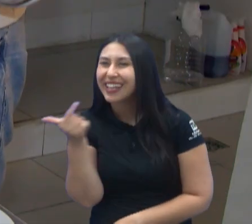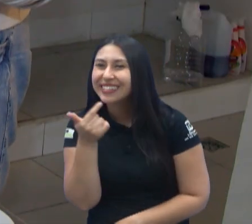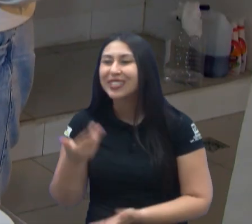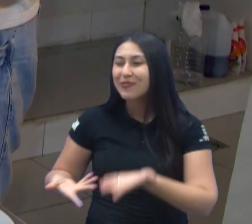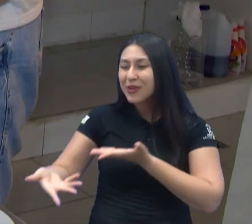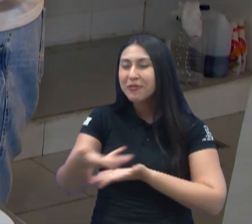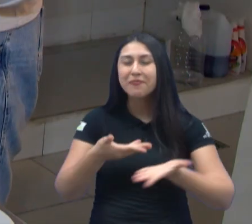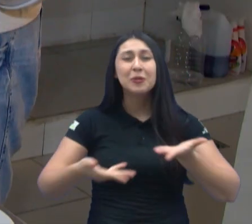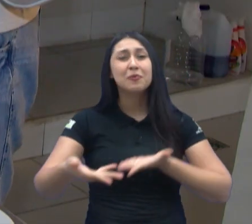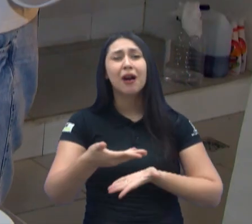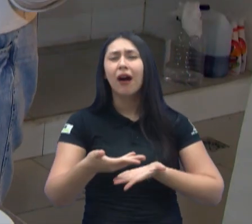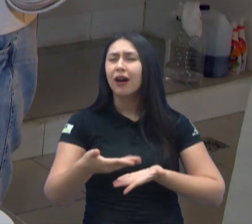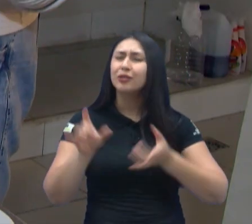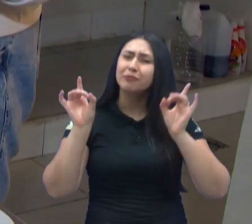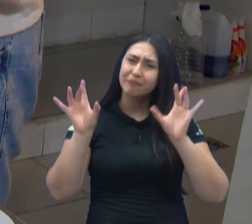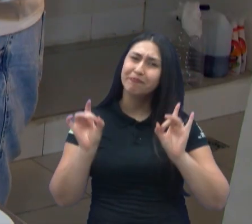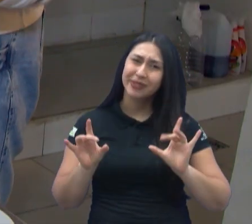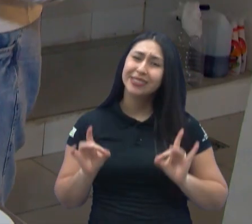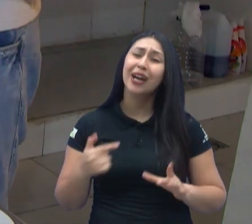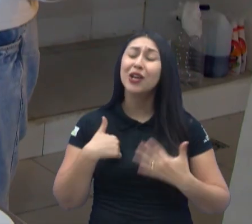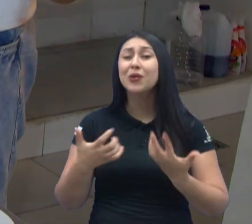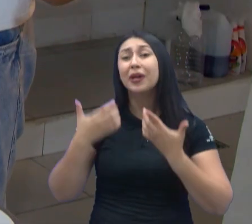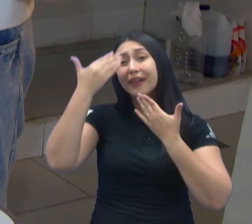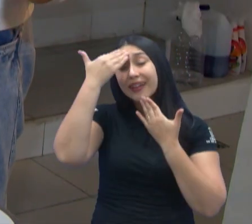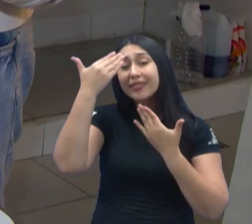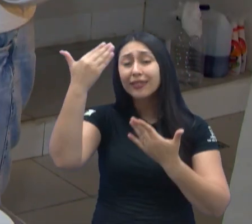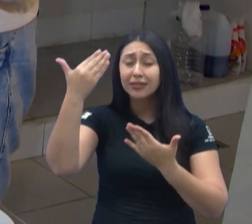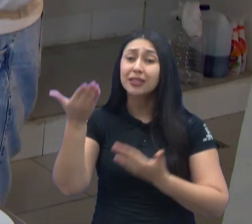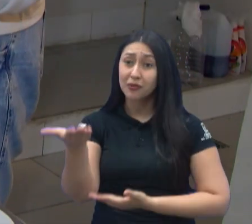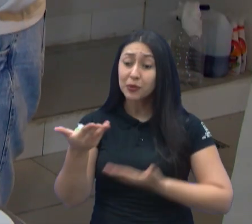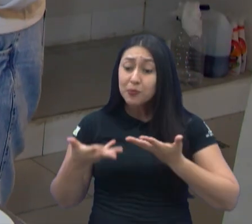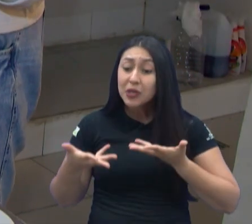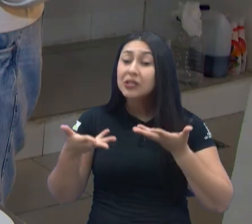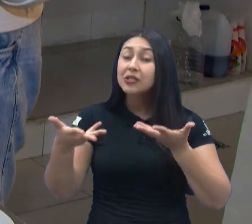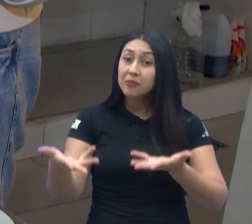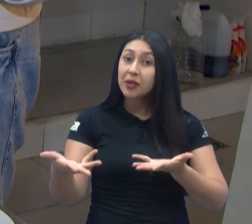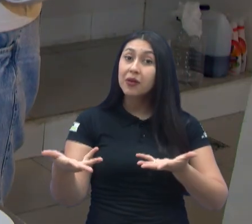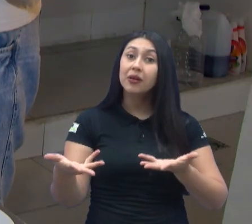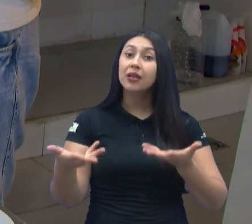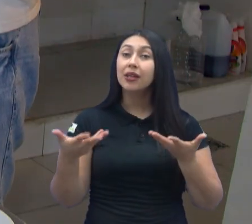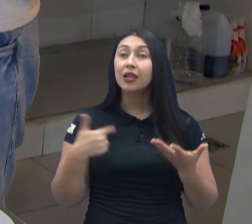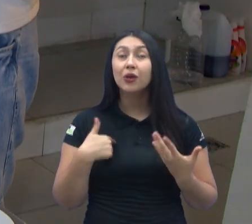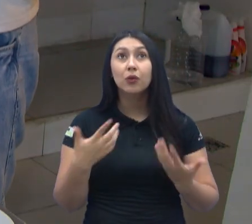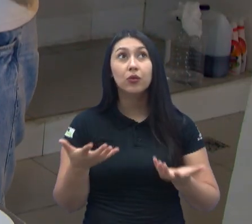foi muito incrível. Primeiro, gostaria de te agradecer por receber a gente aqui muito bem, inclusive. E queria que você falasse um pouquinho, né,